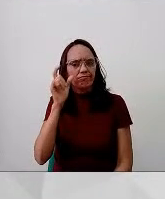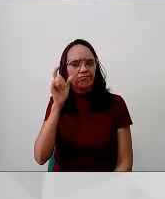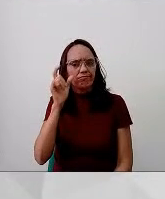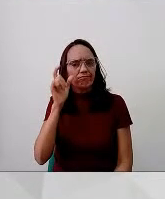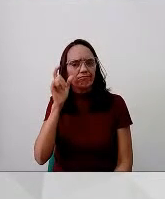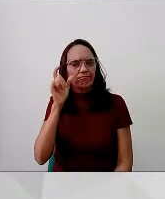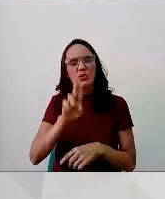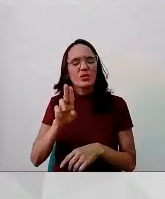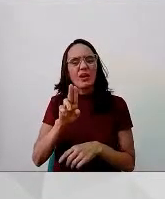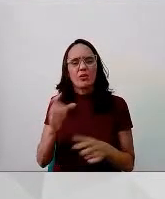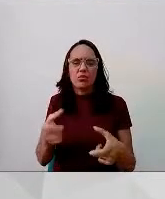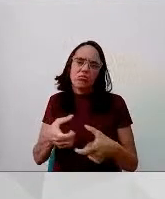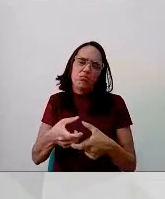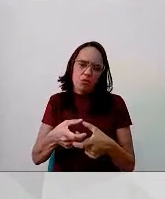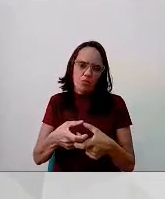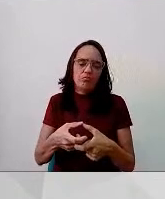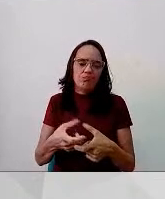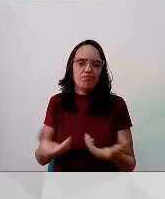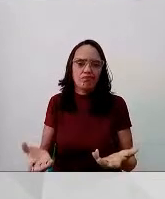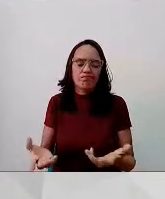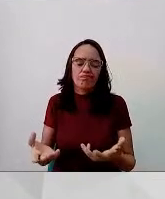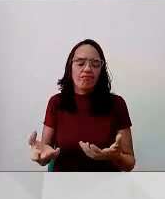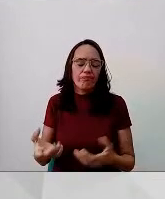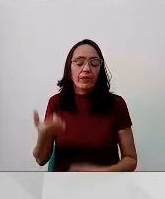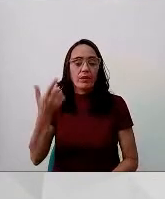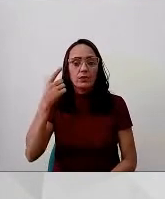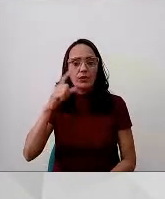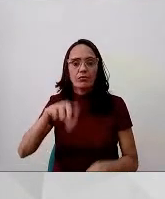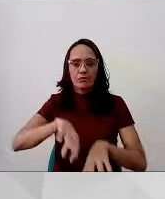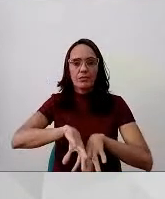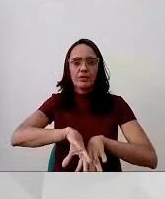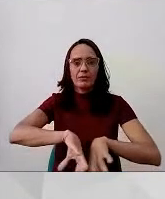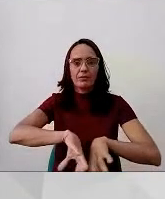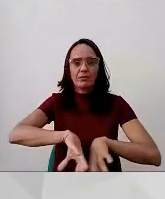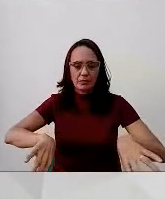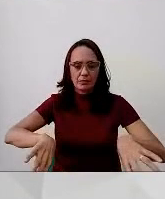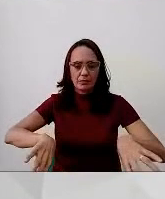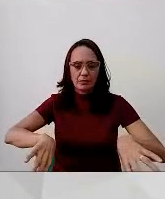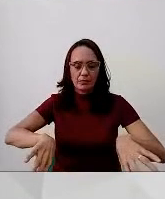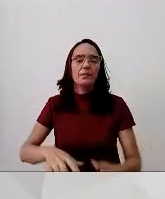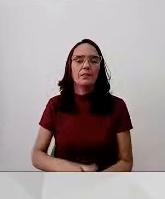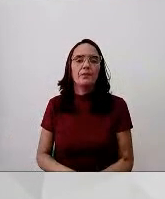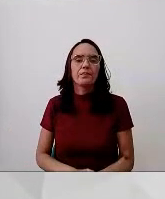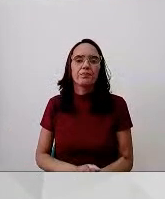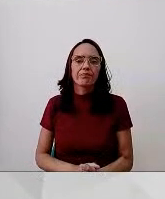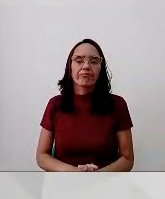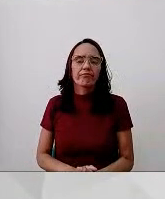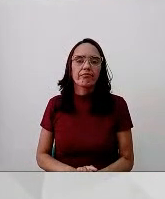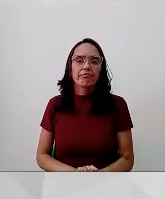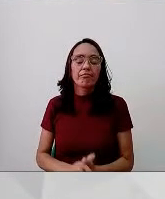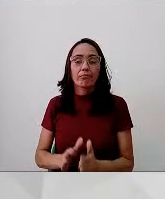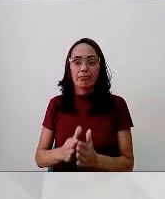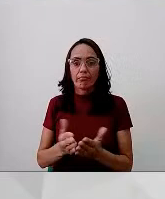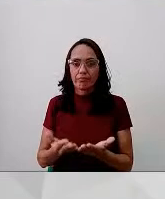o processo de separação não linear. Esse livro fez com que o investimento